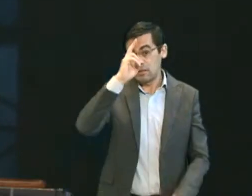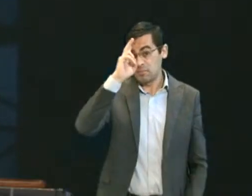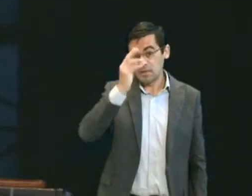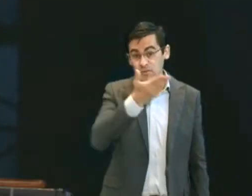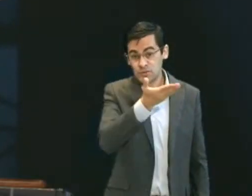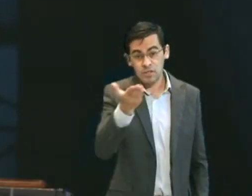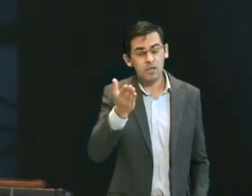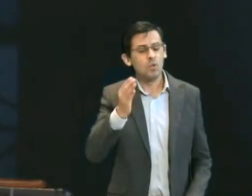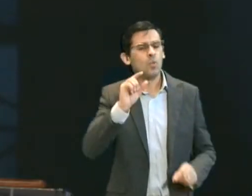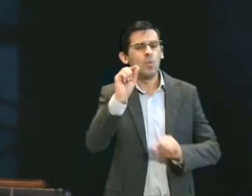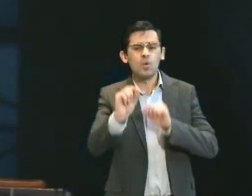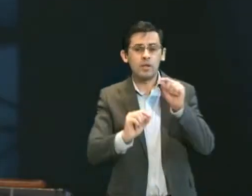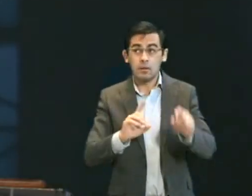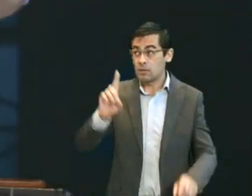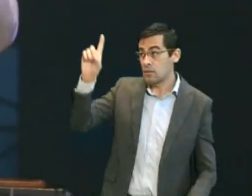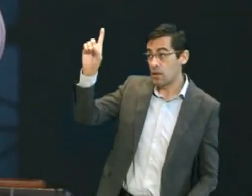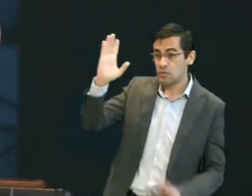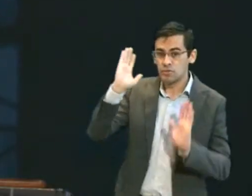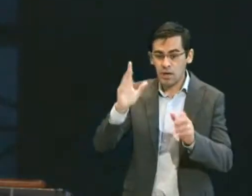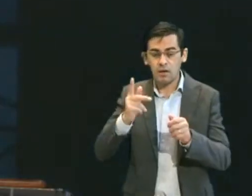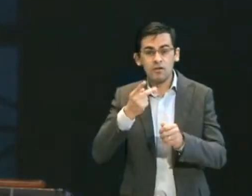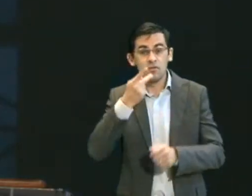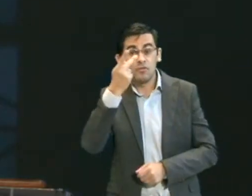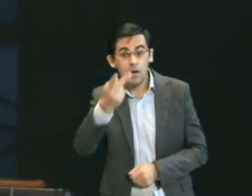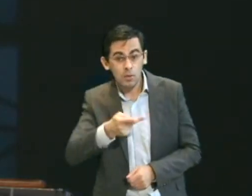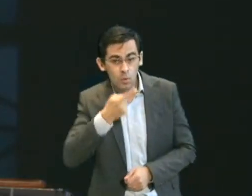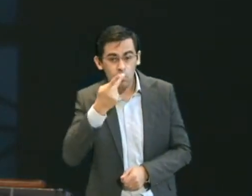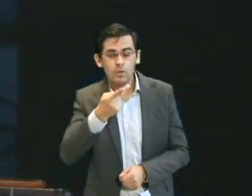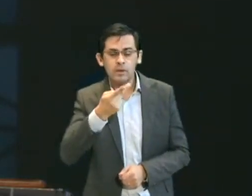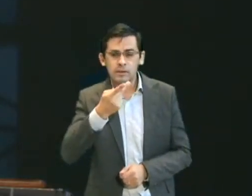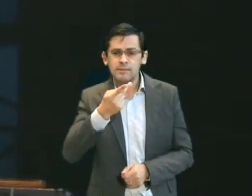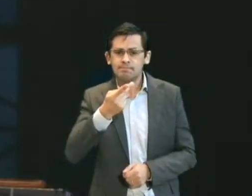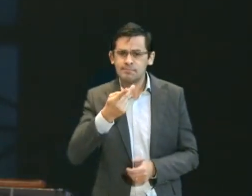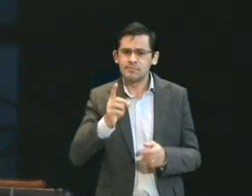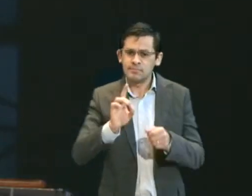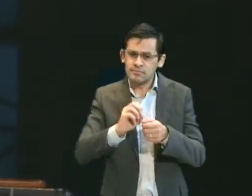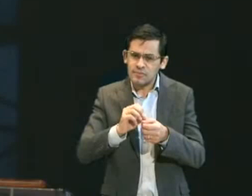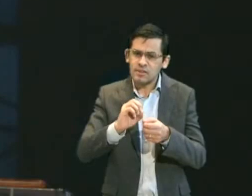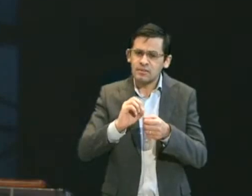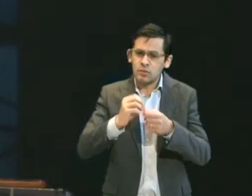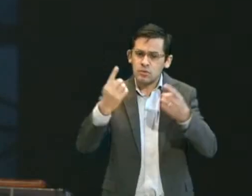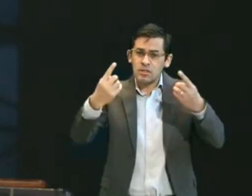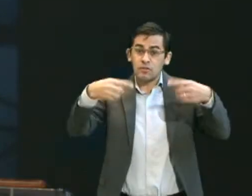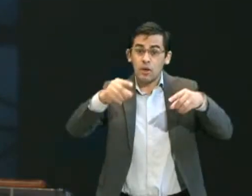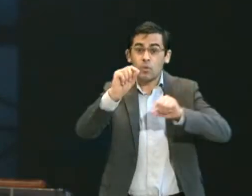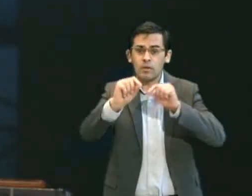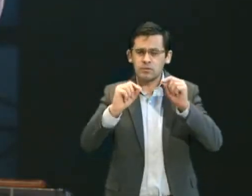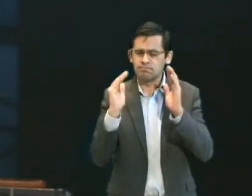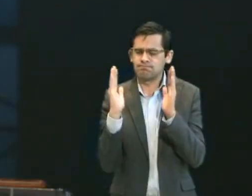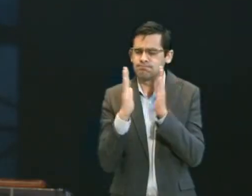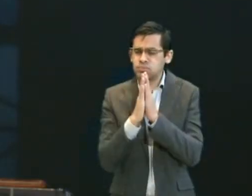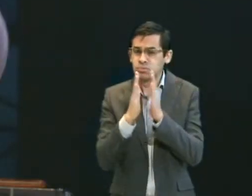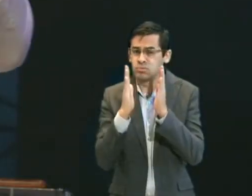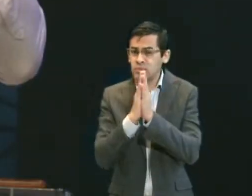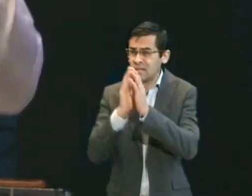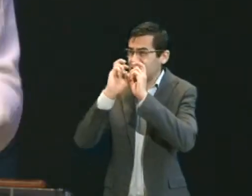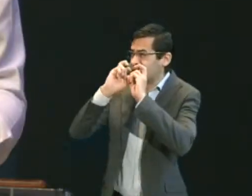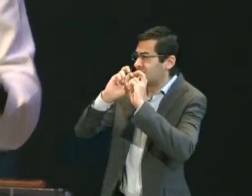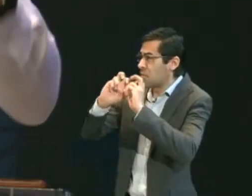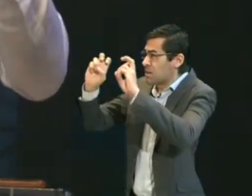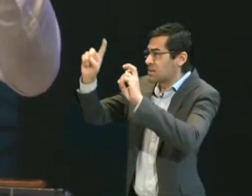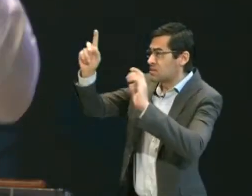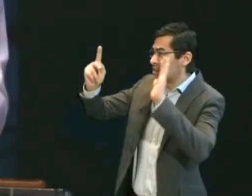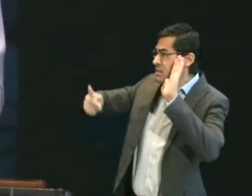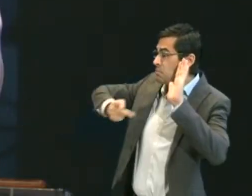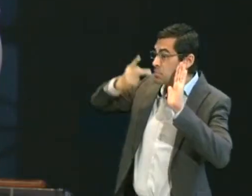que Deus já disse, do que Ele já falou, e te desafiar a orar, invocando as promessas de Deus,